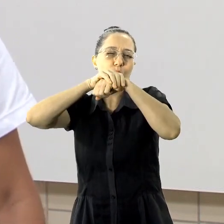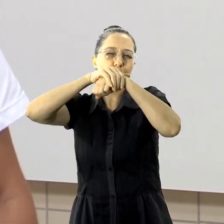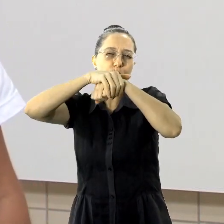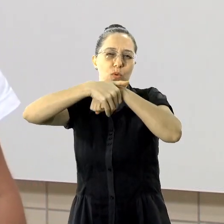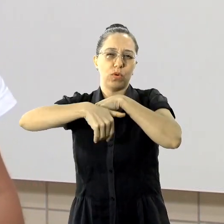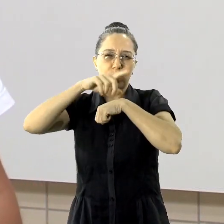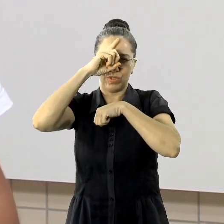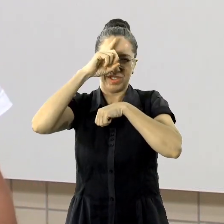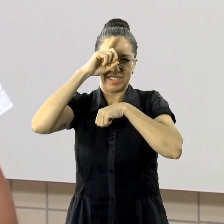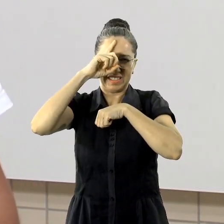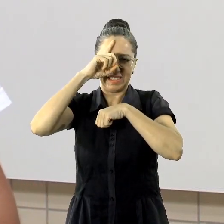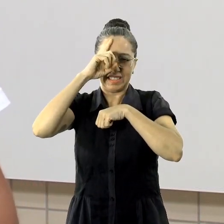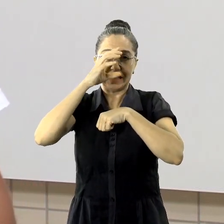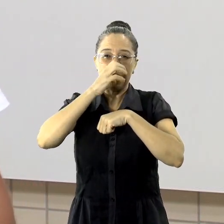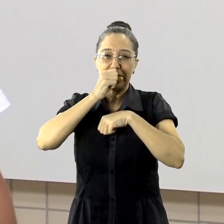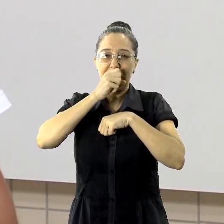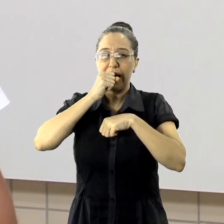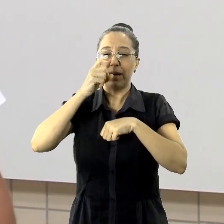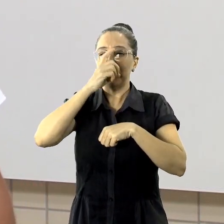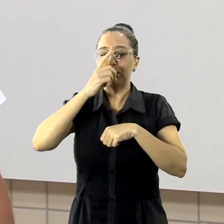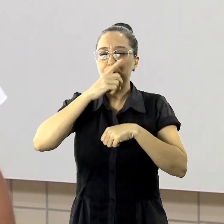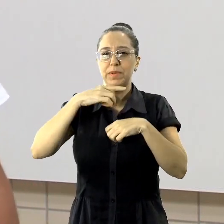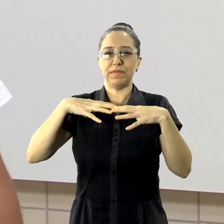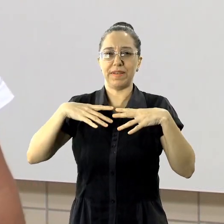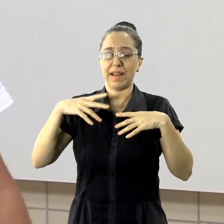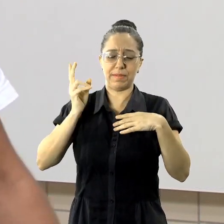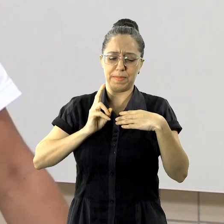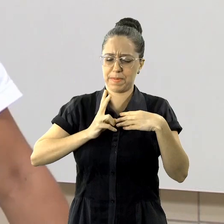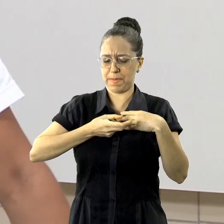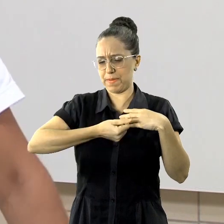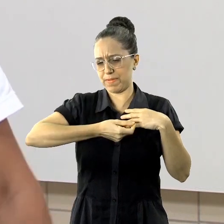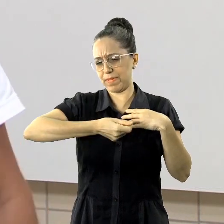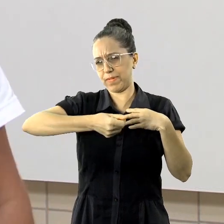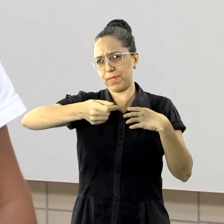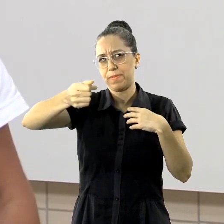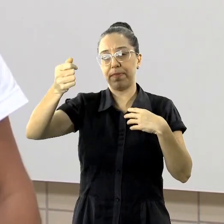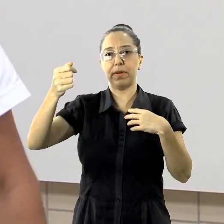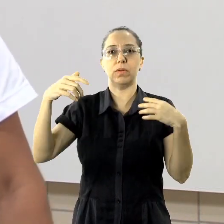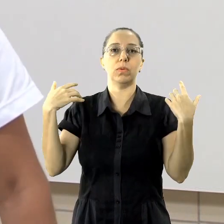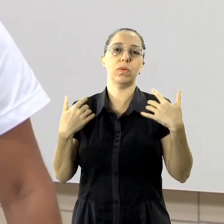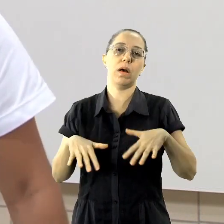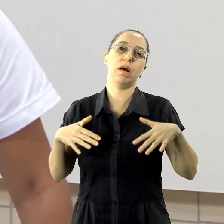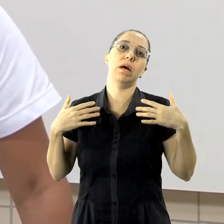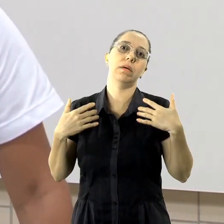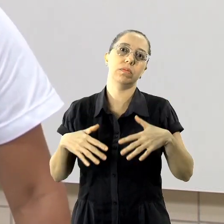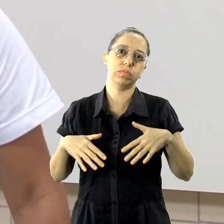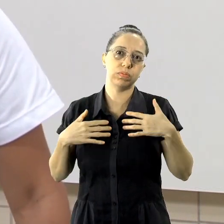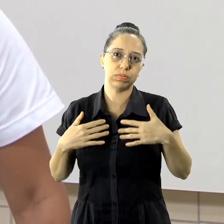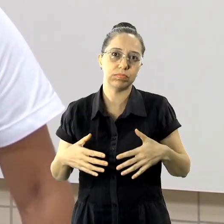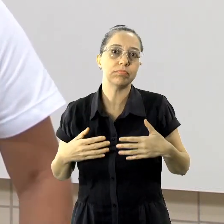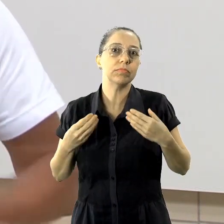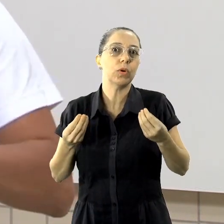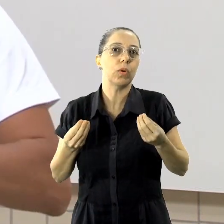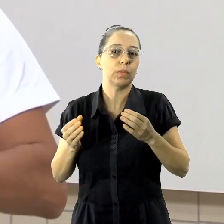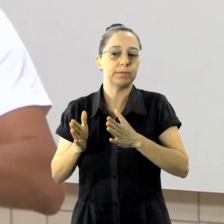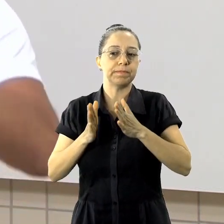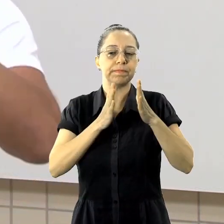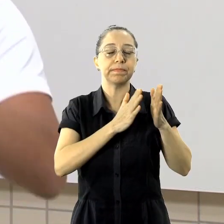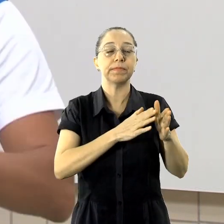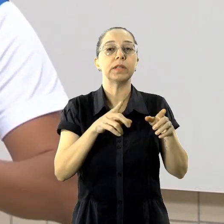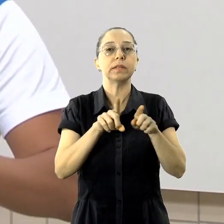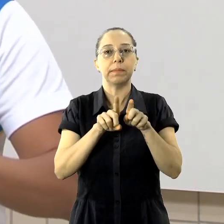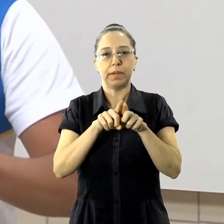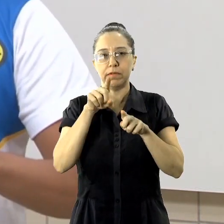não teria sábado, domingo, não tem feriado, não tem final de semana. Era bem cruel, né? E outra situação bastante complicada. Imagine